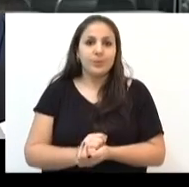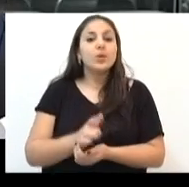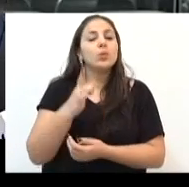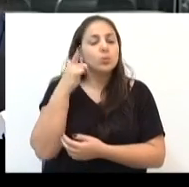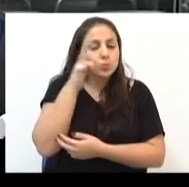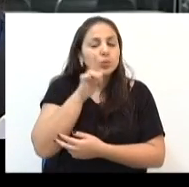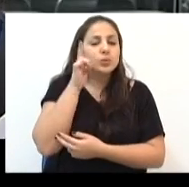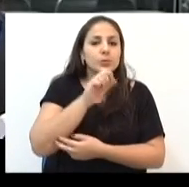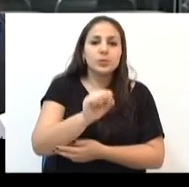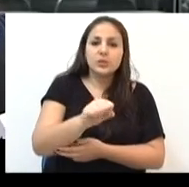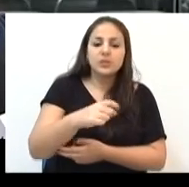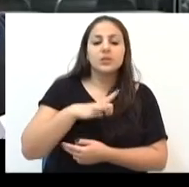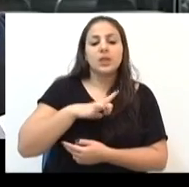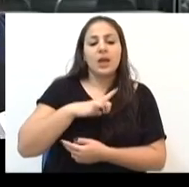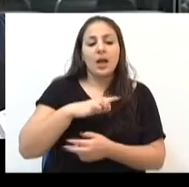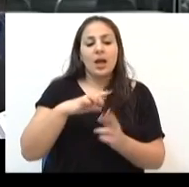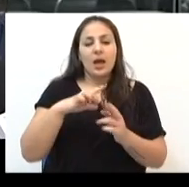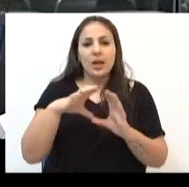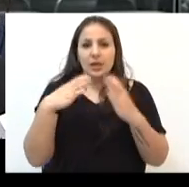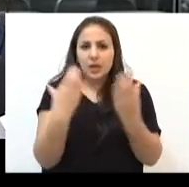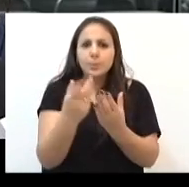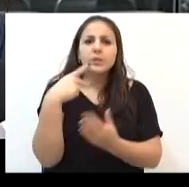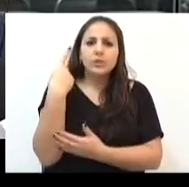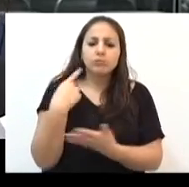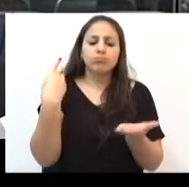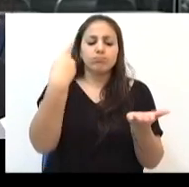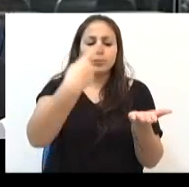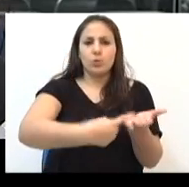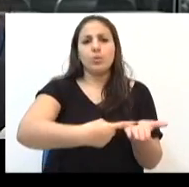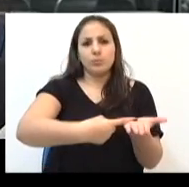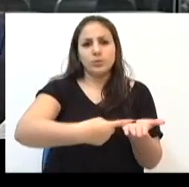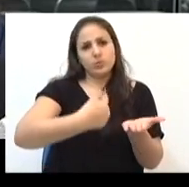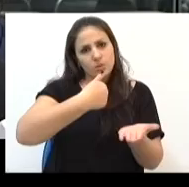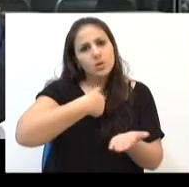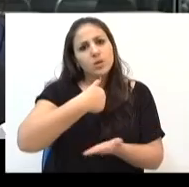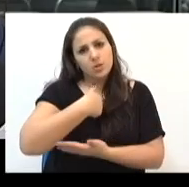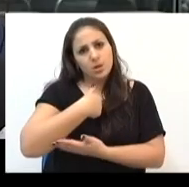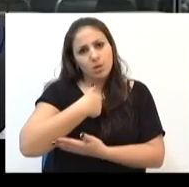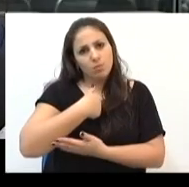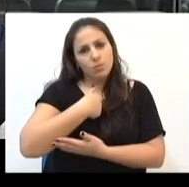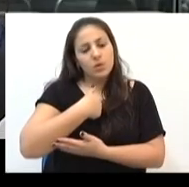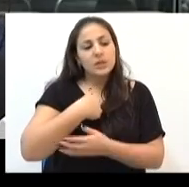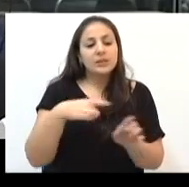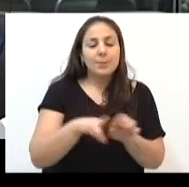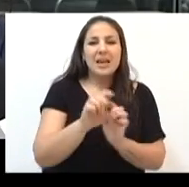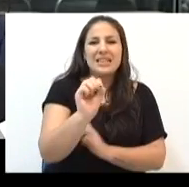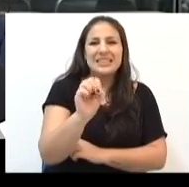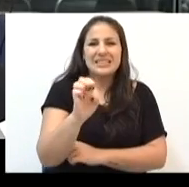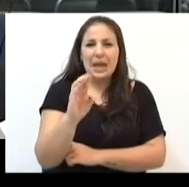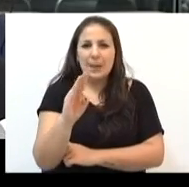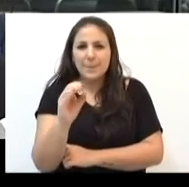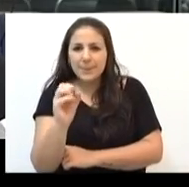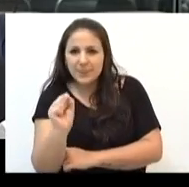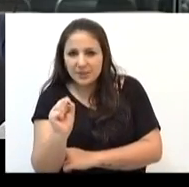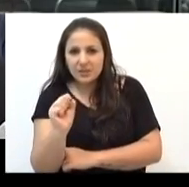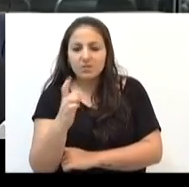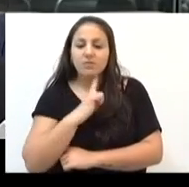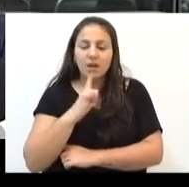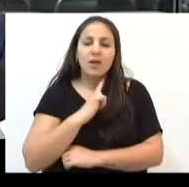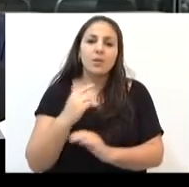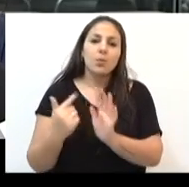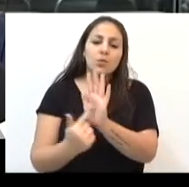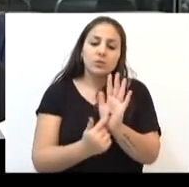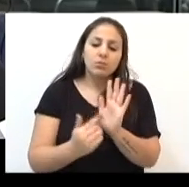sim, a Câmara tem esse compromisso. Eu, em específico, a SEBS vai apresentar algumas propostas, discutidas de novo com